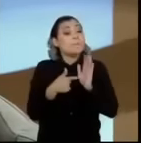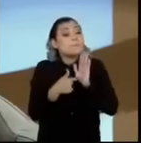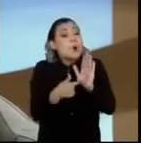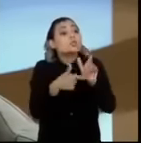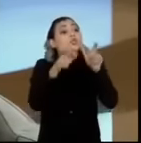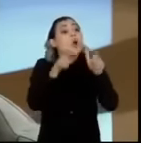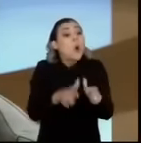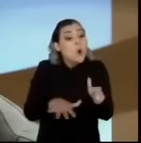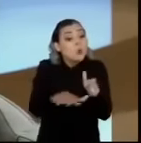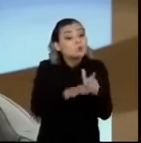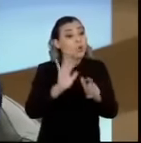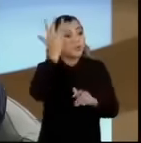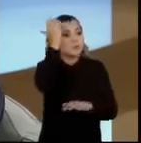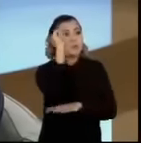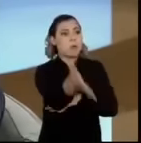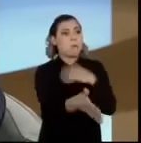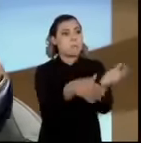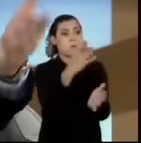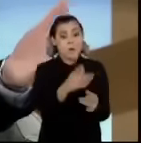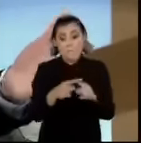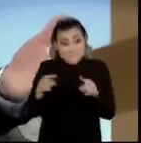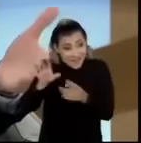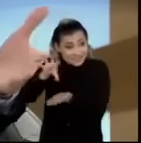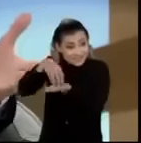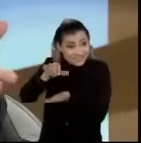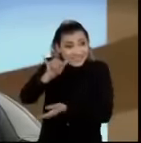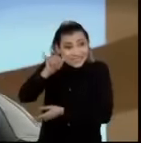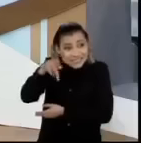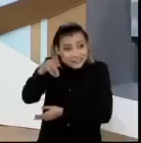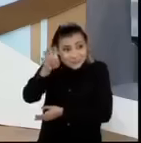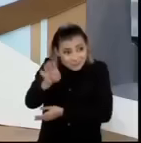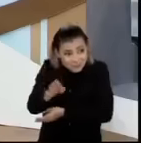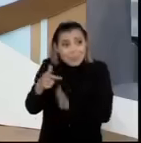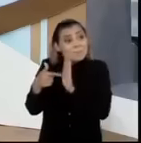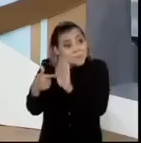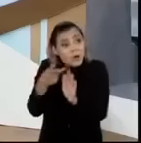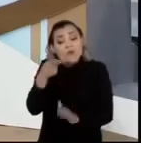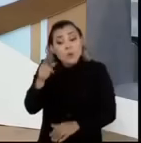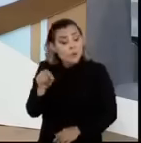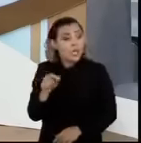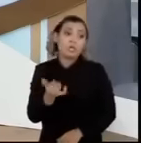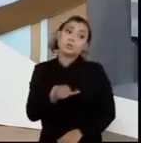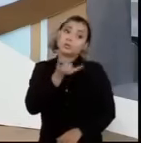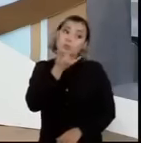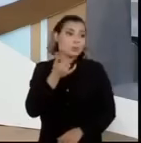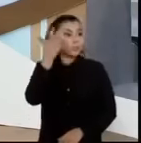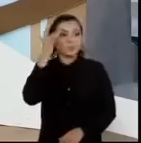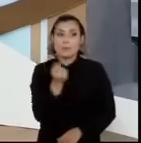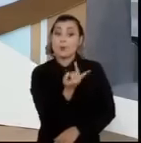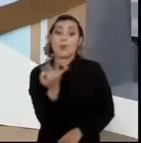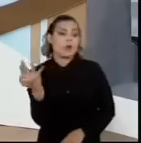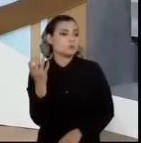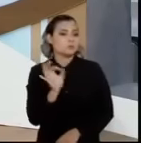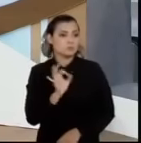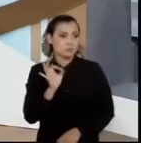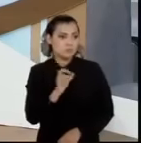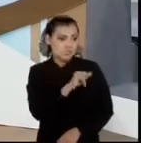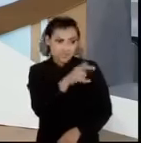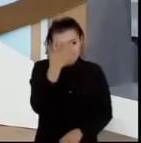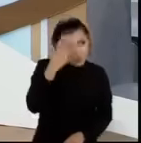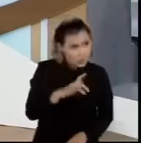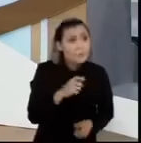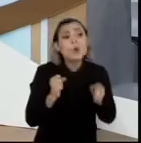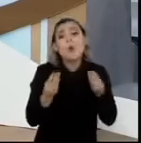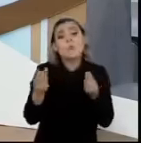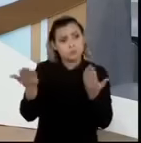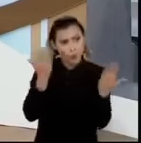está acontecendo, etc., mas o próprio sistema do INPE, no seu site, diz que não se presta a mensurar. Ora, se você não pode mensurar, como é que você